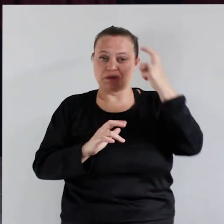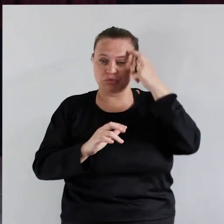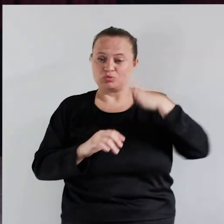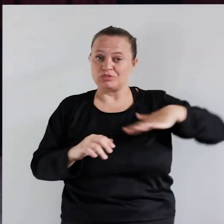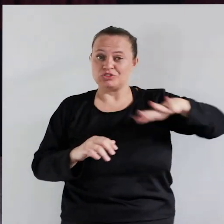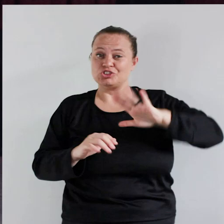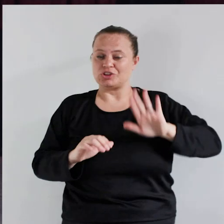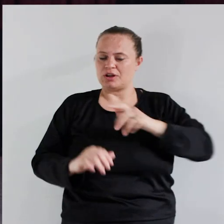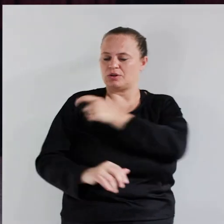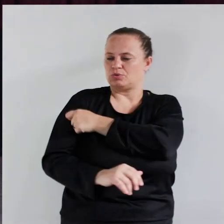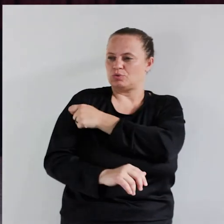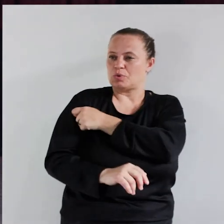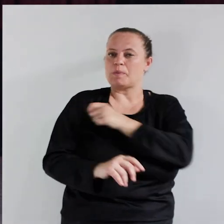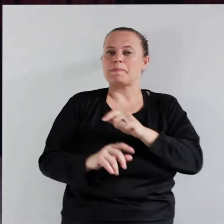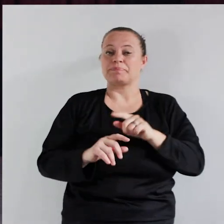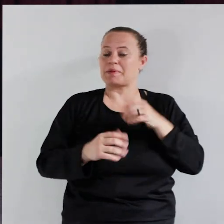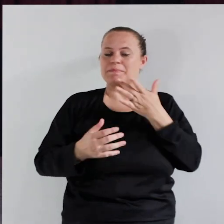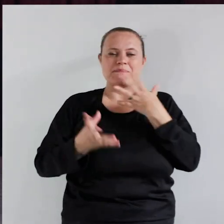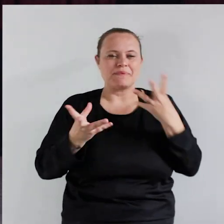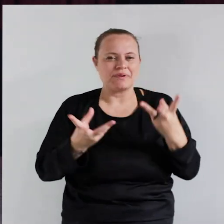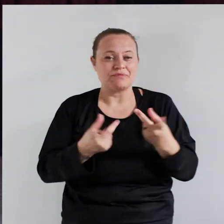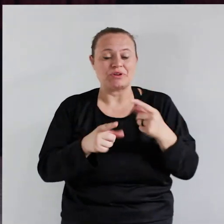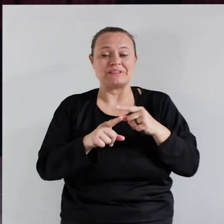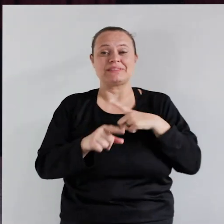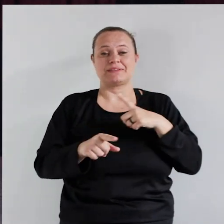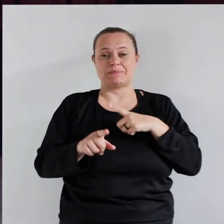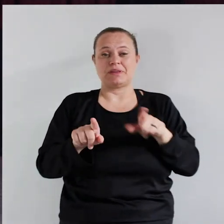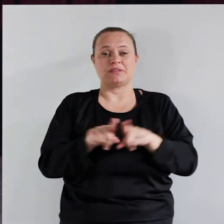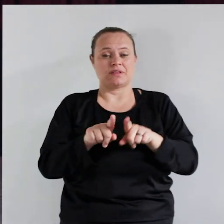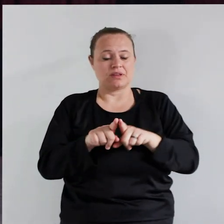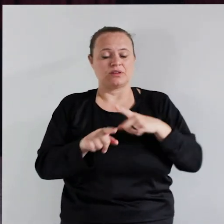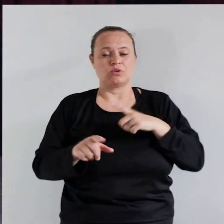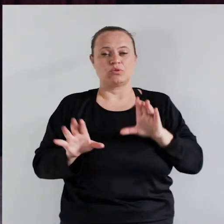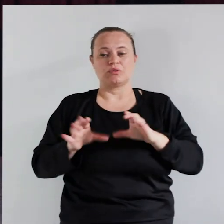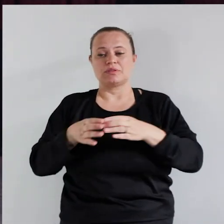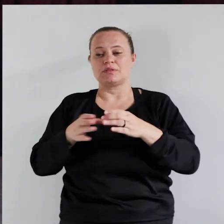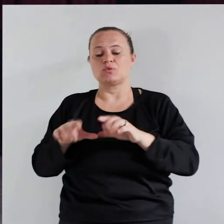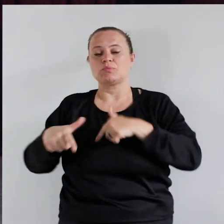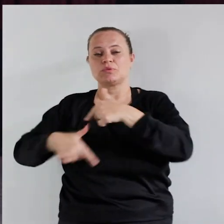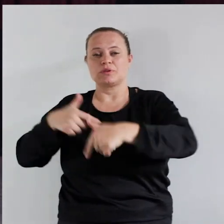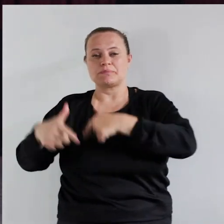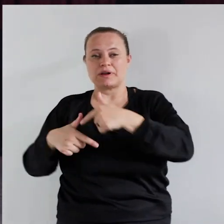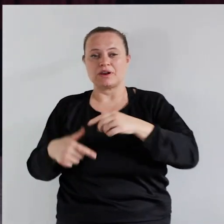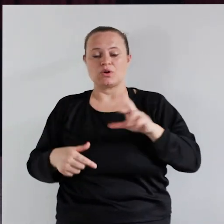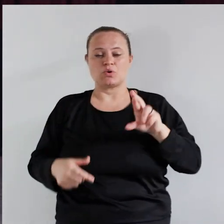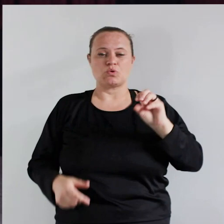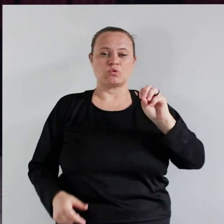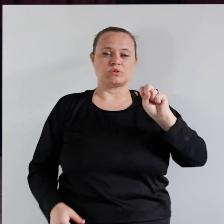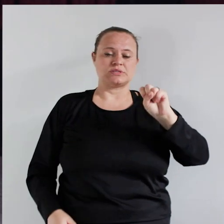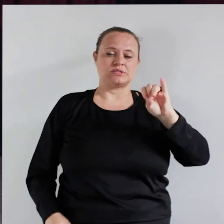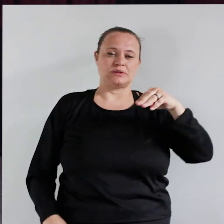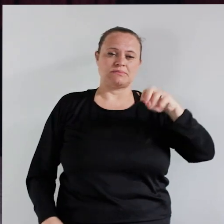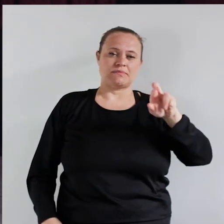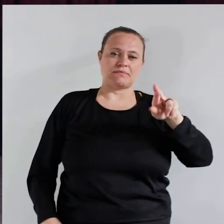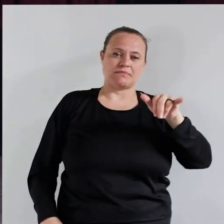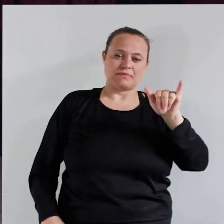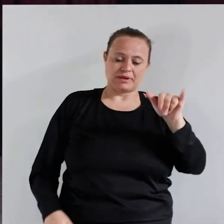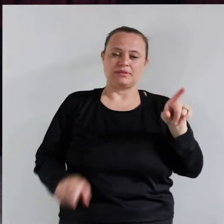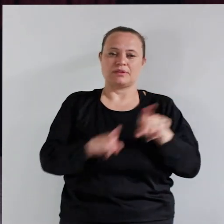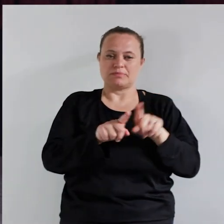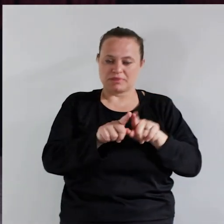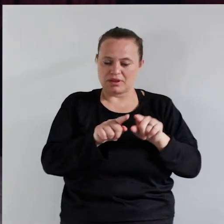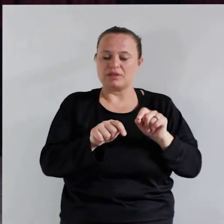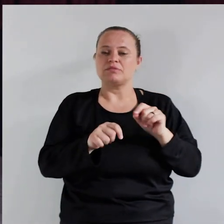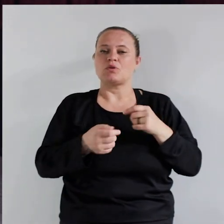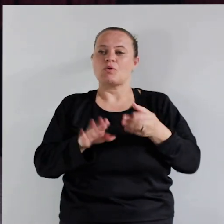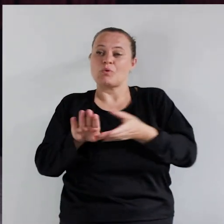estavam vinculados, isso era excelente. Né? A gente, na época, o trabalho em grupo também era interessante.